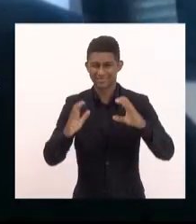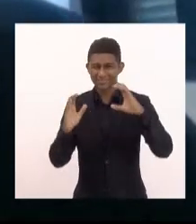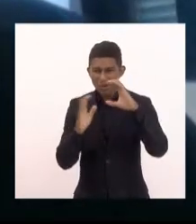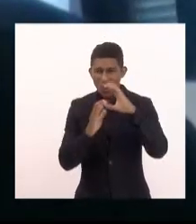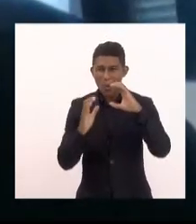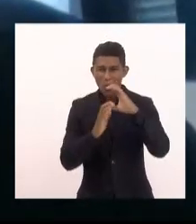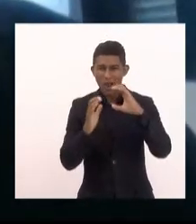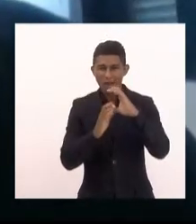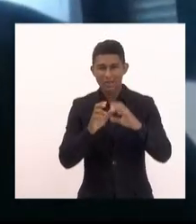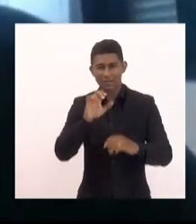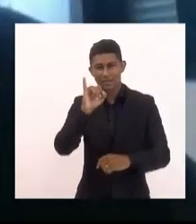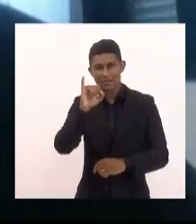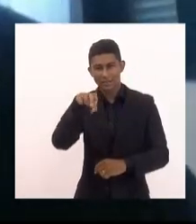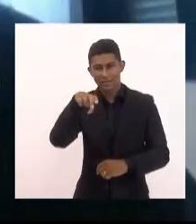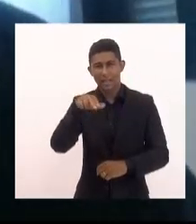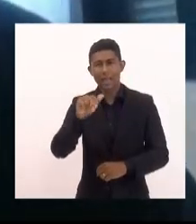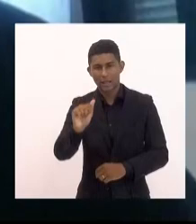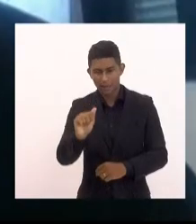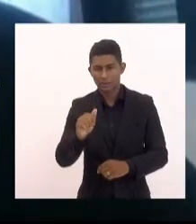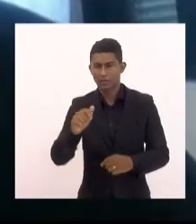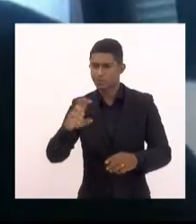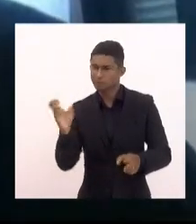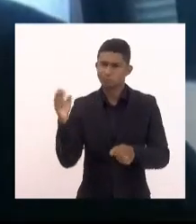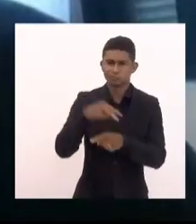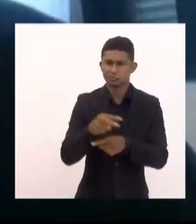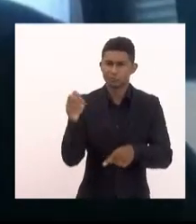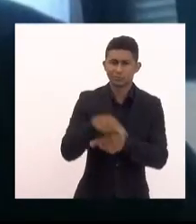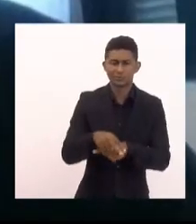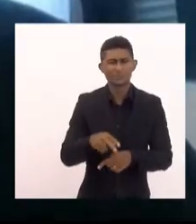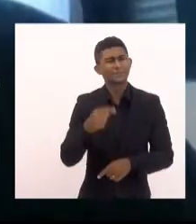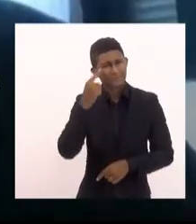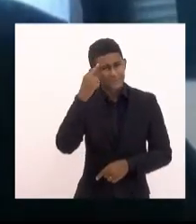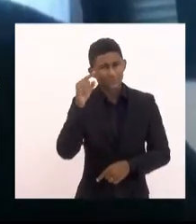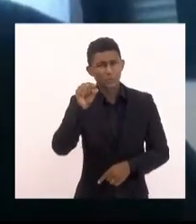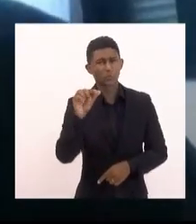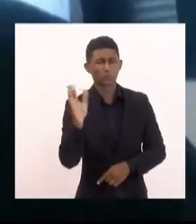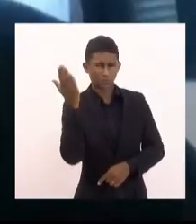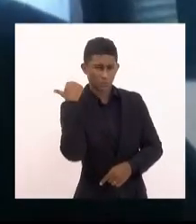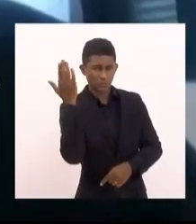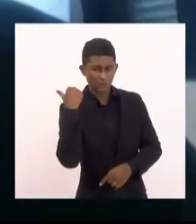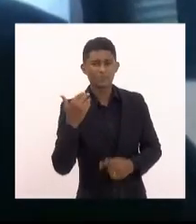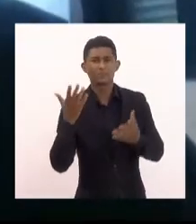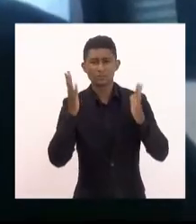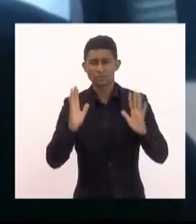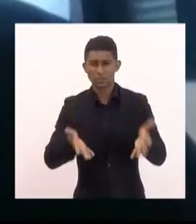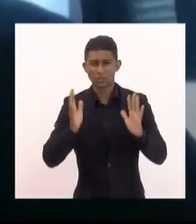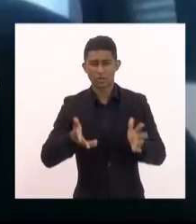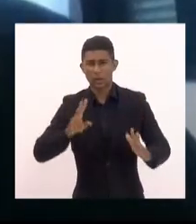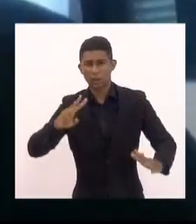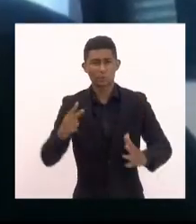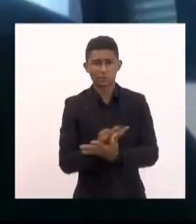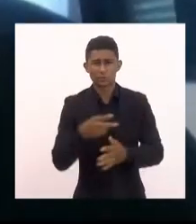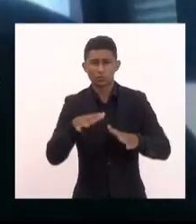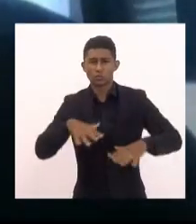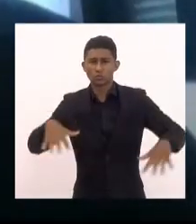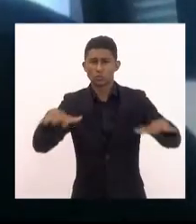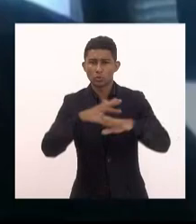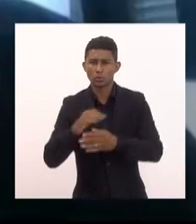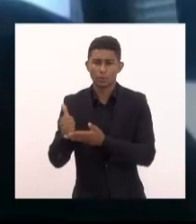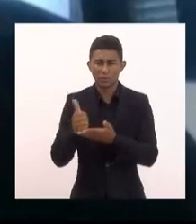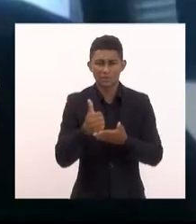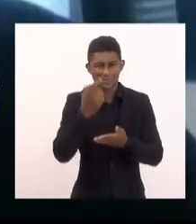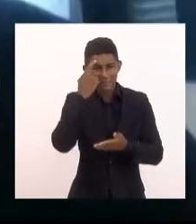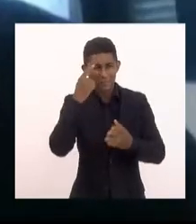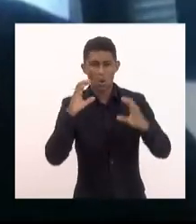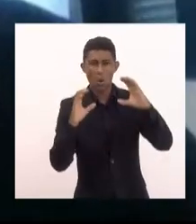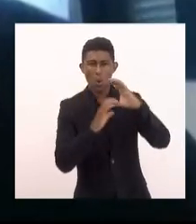concursados do INEA. Assim como nós fizemos recentemente, foi bem sucedido com o apoio de todos, para os concursados da